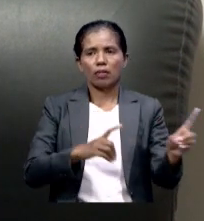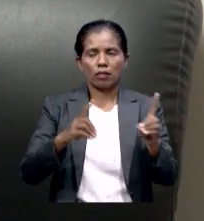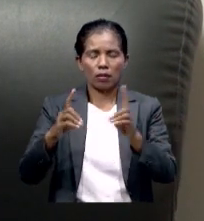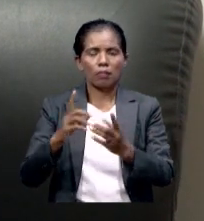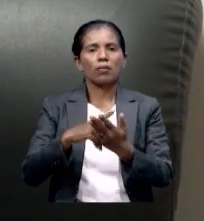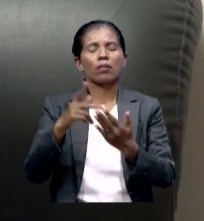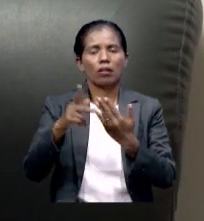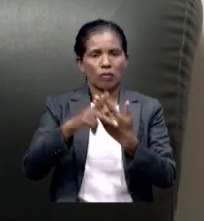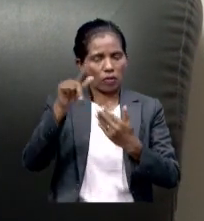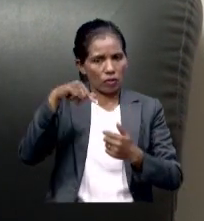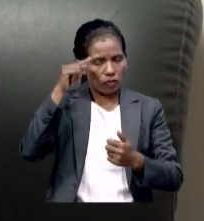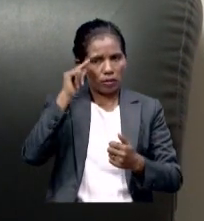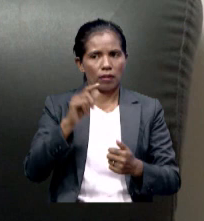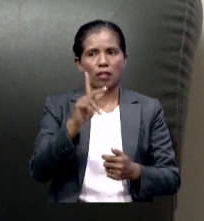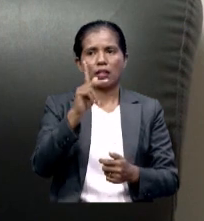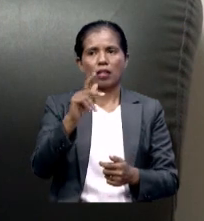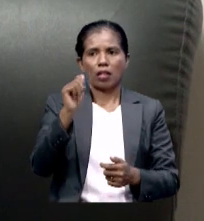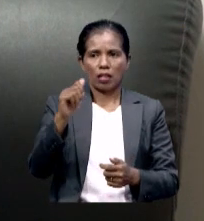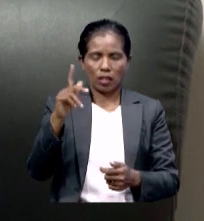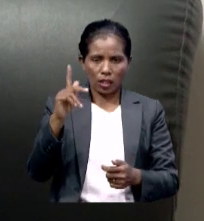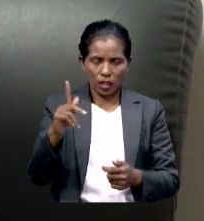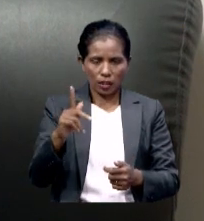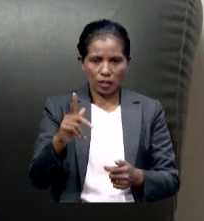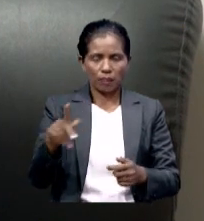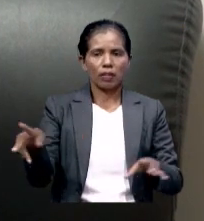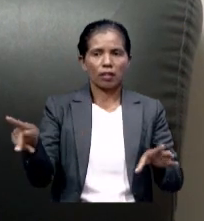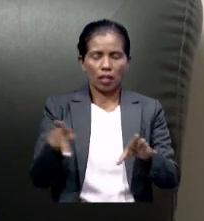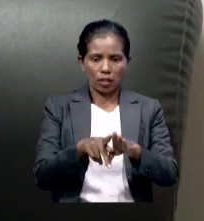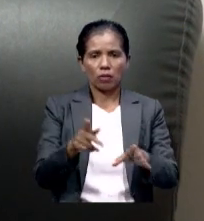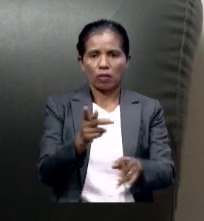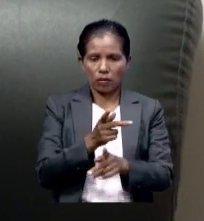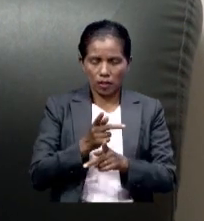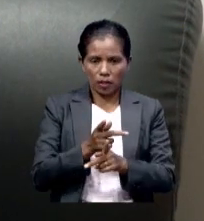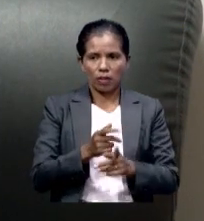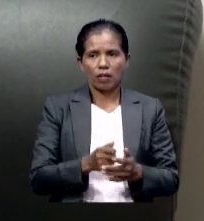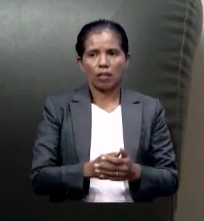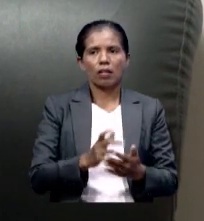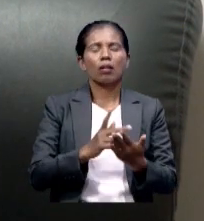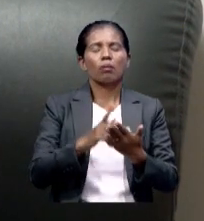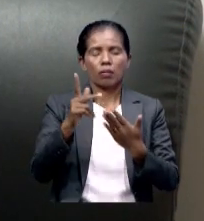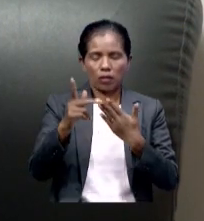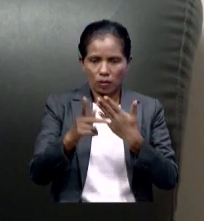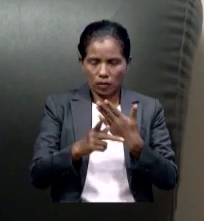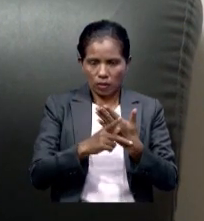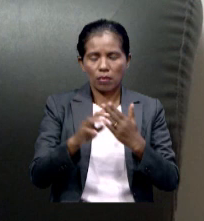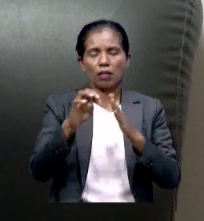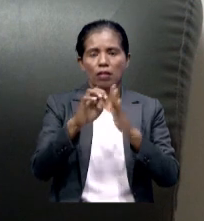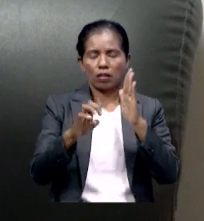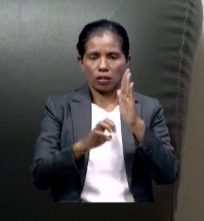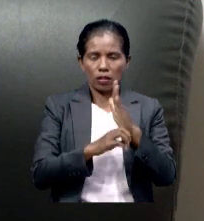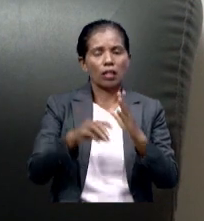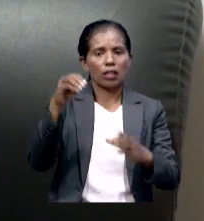governian. CAC ne presença ne atua segura kata programa ne Estado União ne